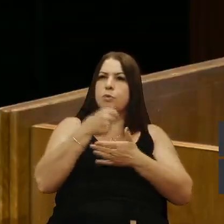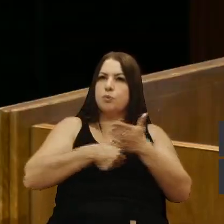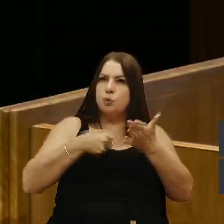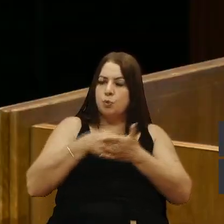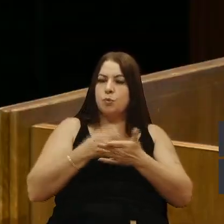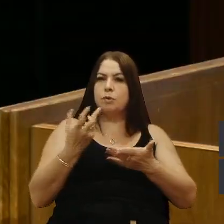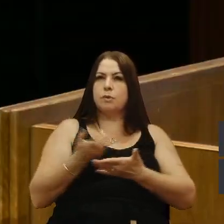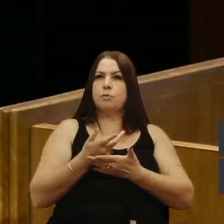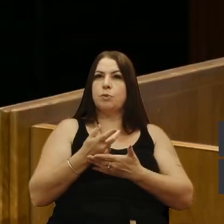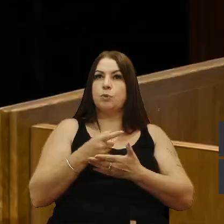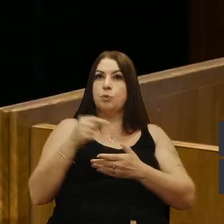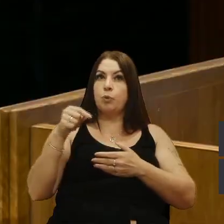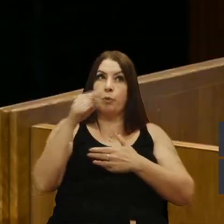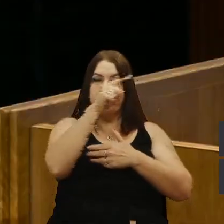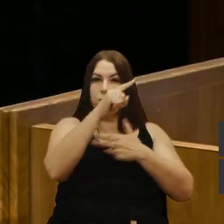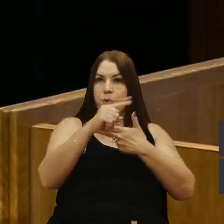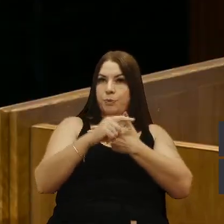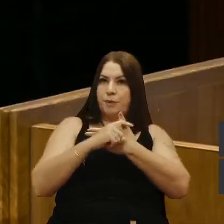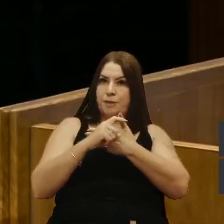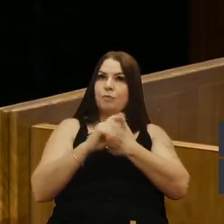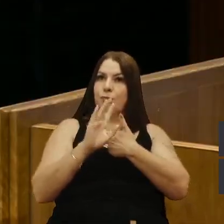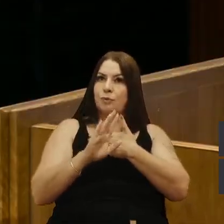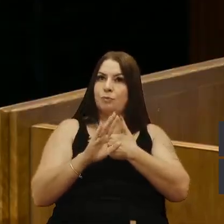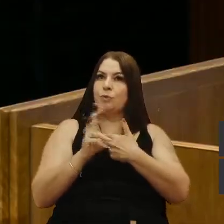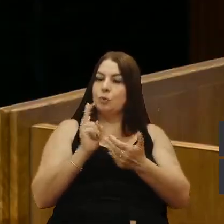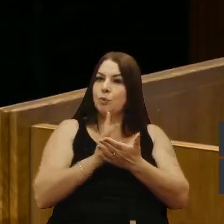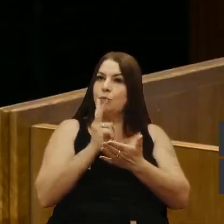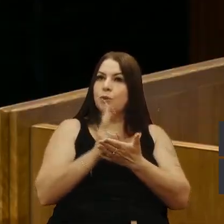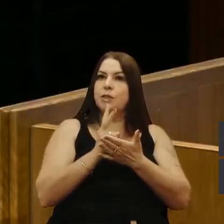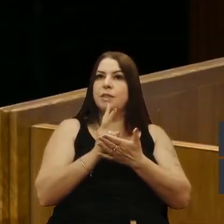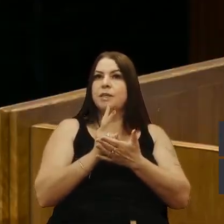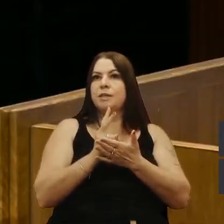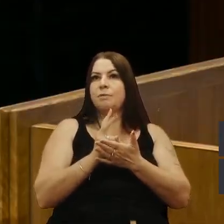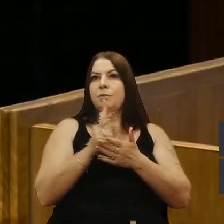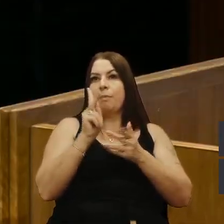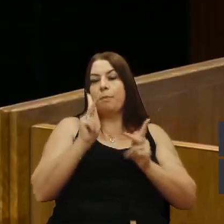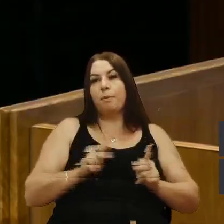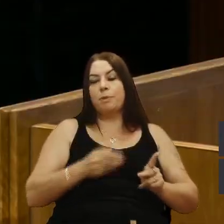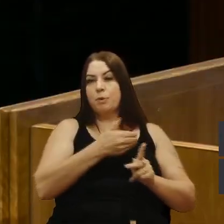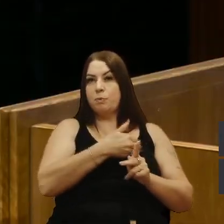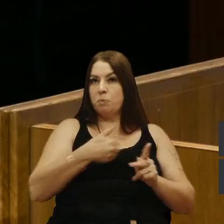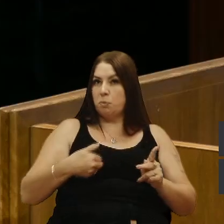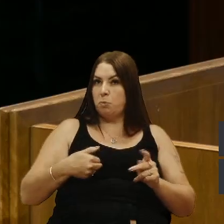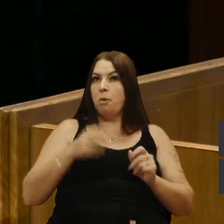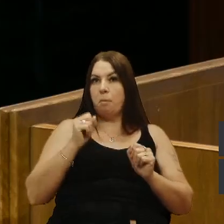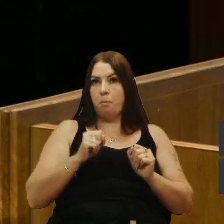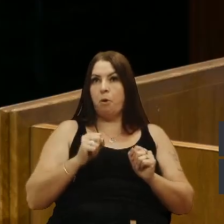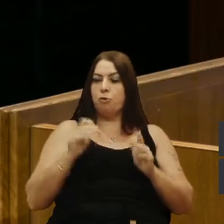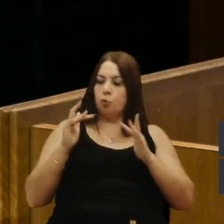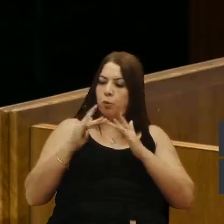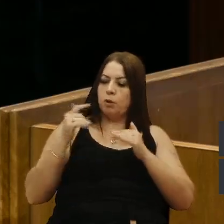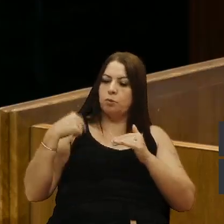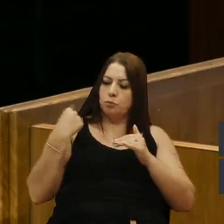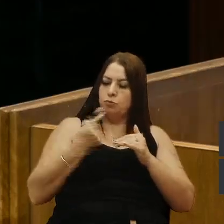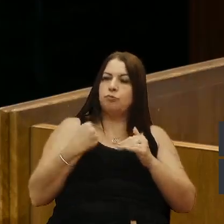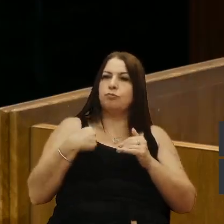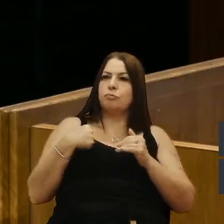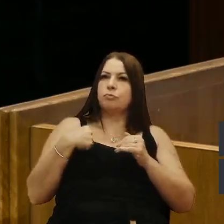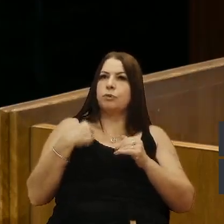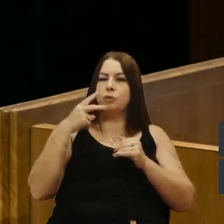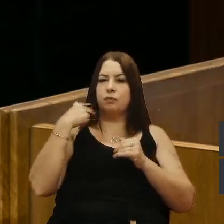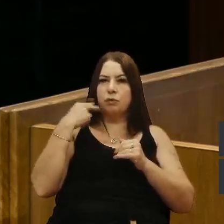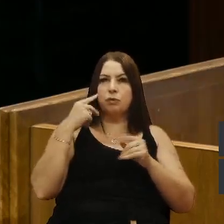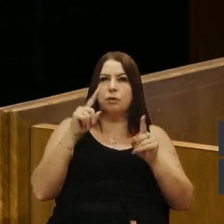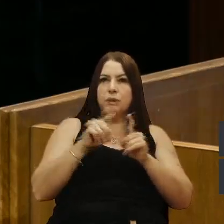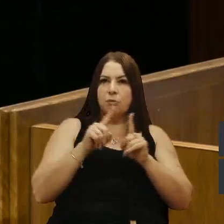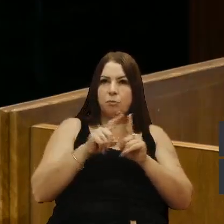nós estamos no Executivo, nós continuamos pessoa pública. Então, pode continuar entrando em contato conosco, os vereadores